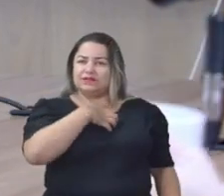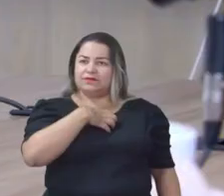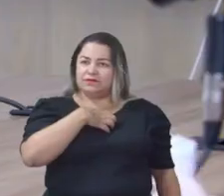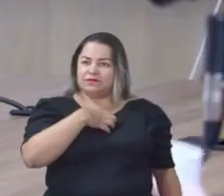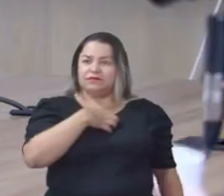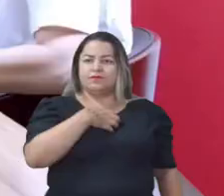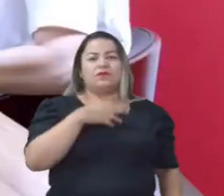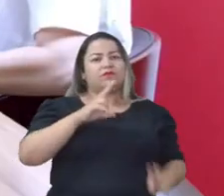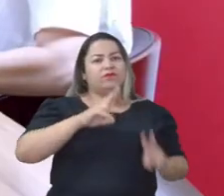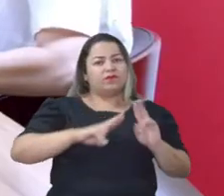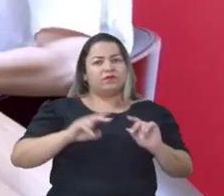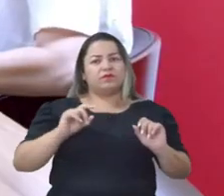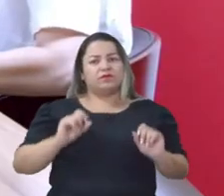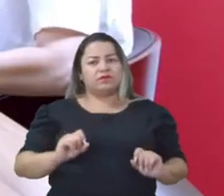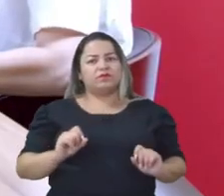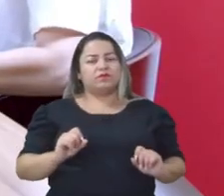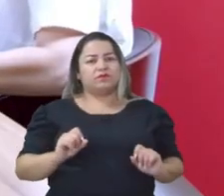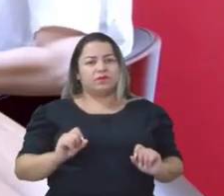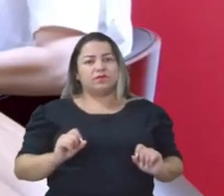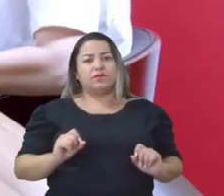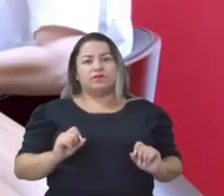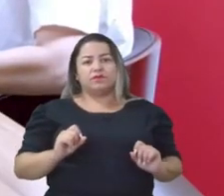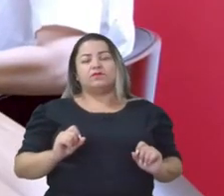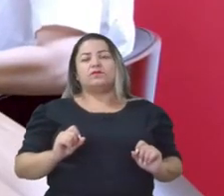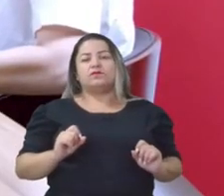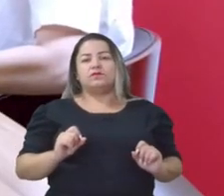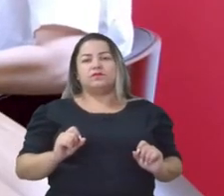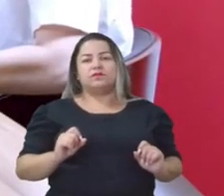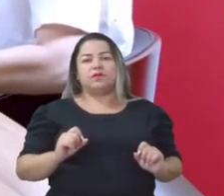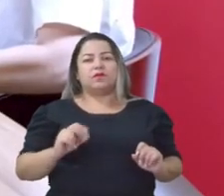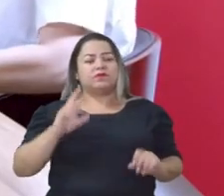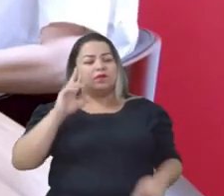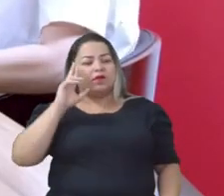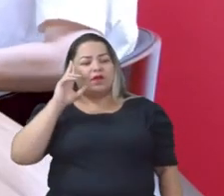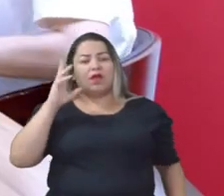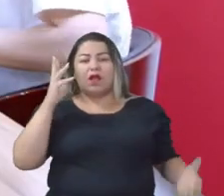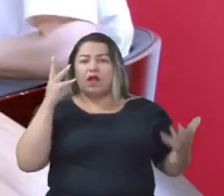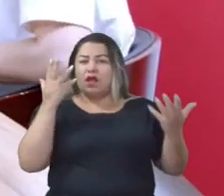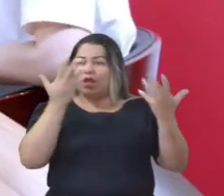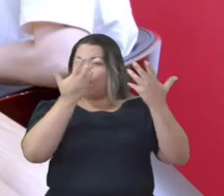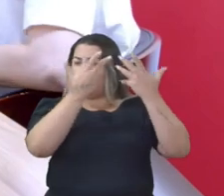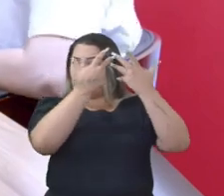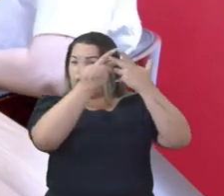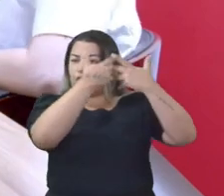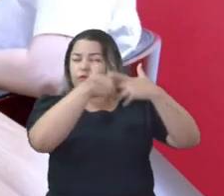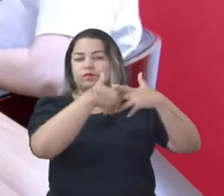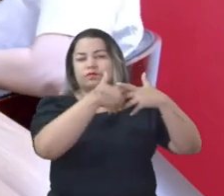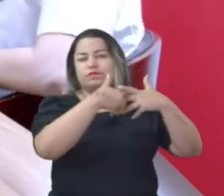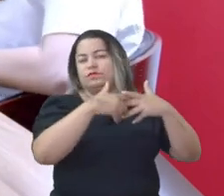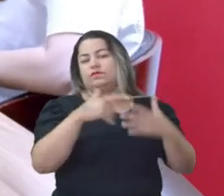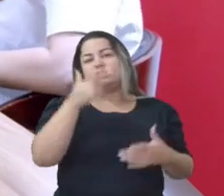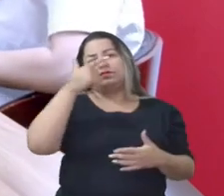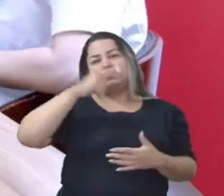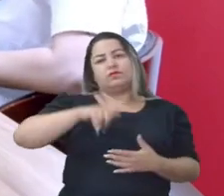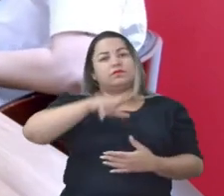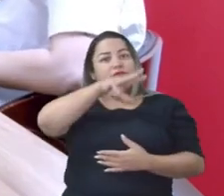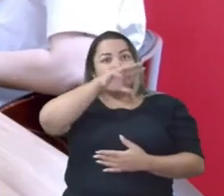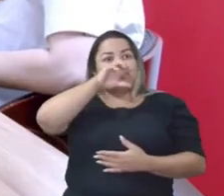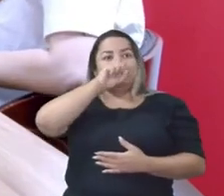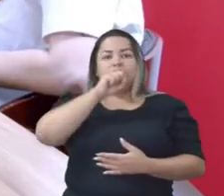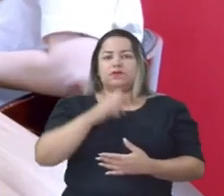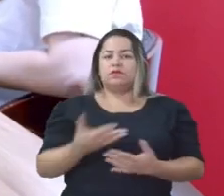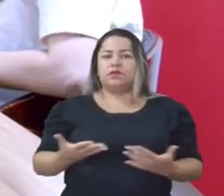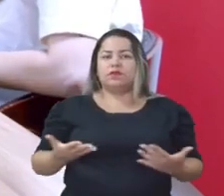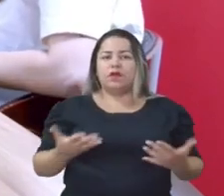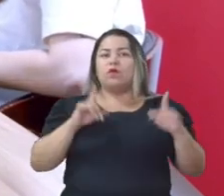momento, né? vendo e a todo momento sentindo. E ele fazendo essa reflexão, assim, tipo, em algum momento a gente não vai conseguir respirar.